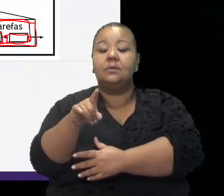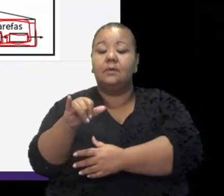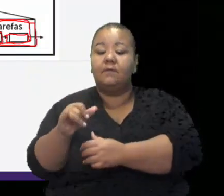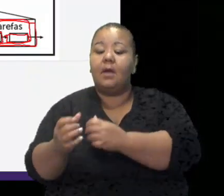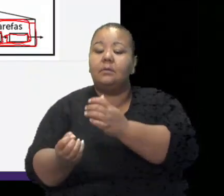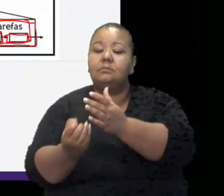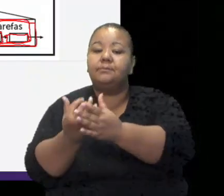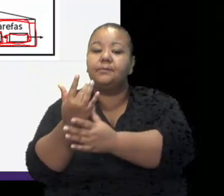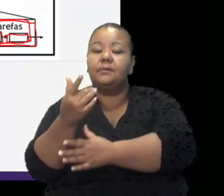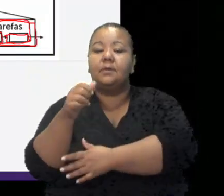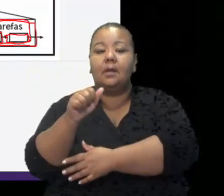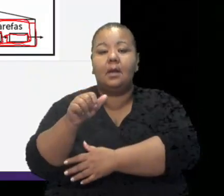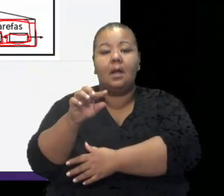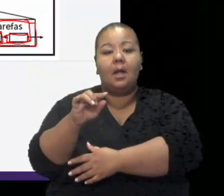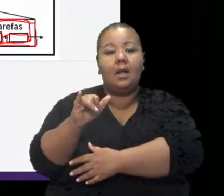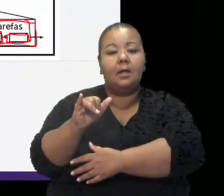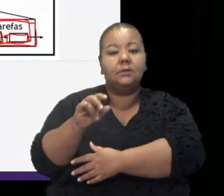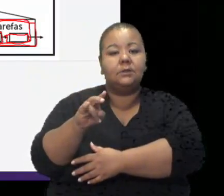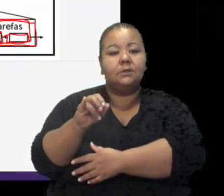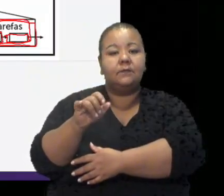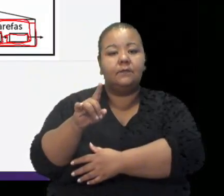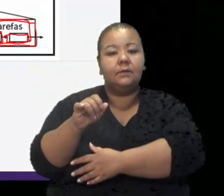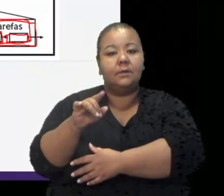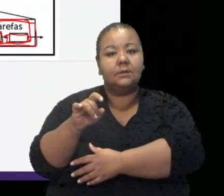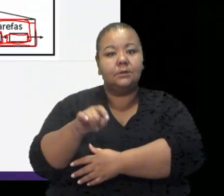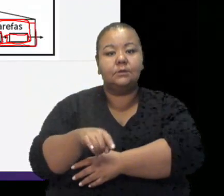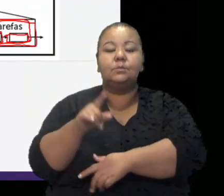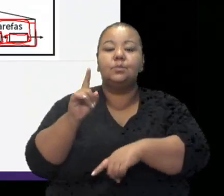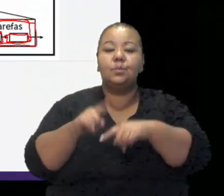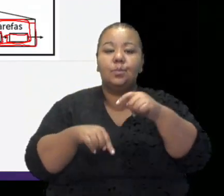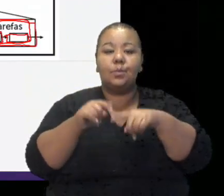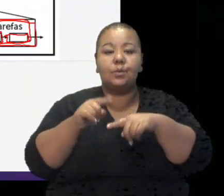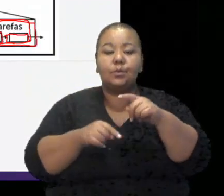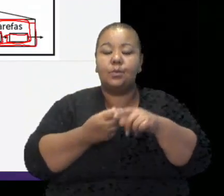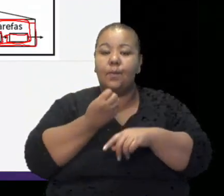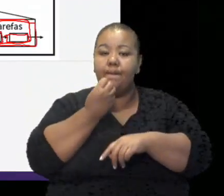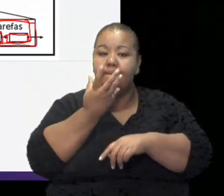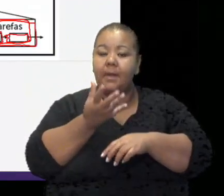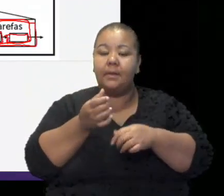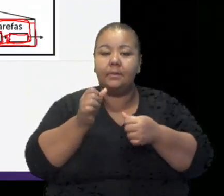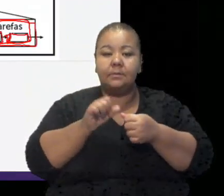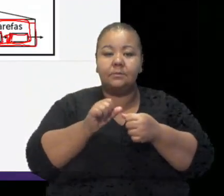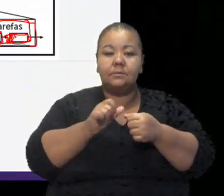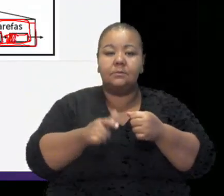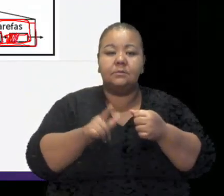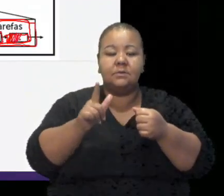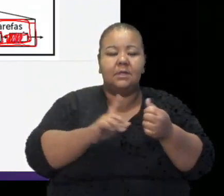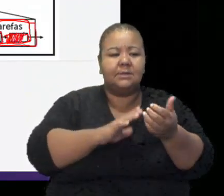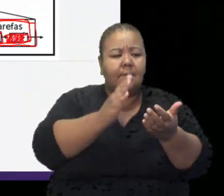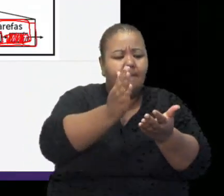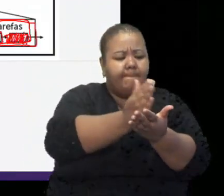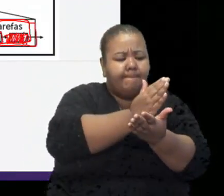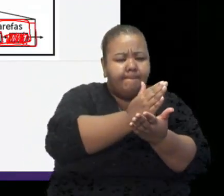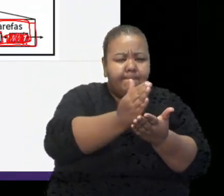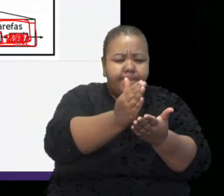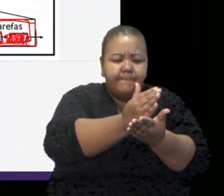para que o nosso produto seja bem elaborado. Geralmente, eles são desmembrados em